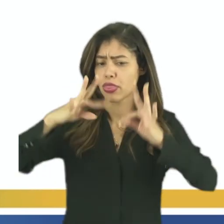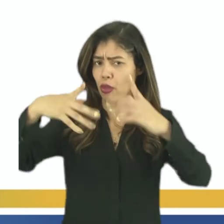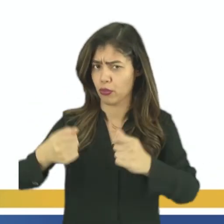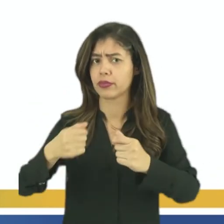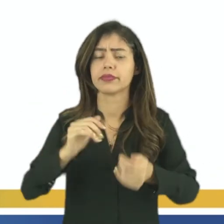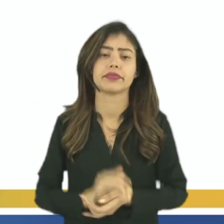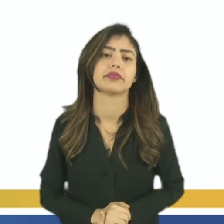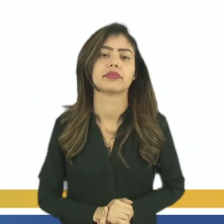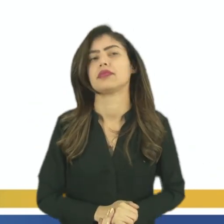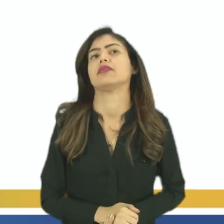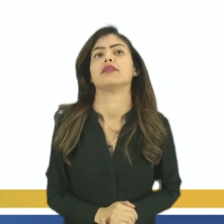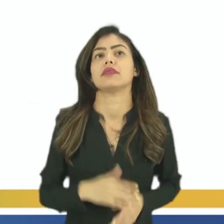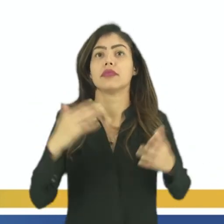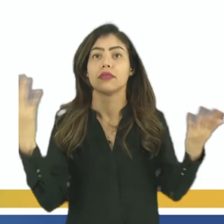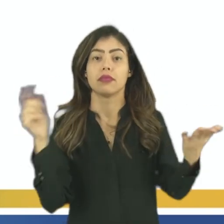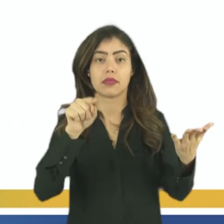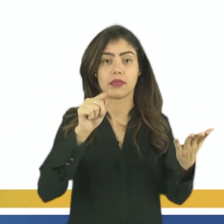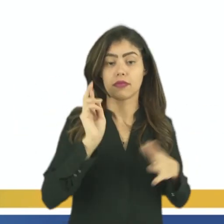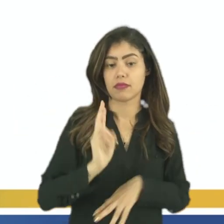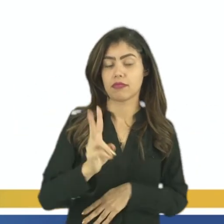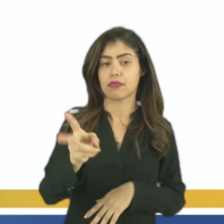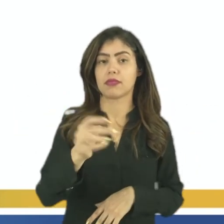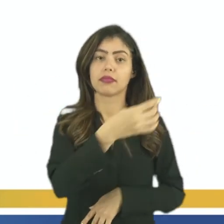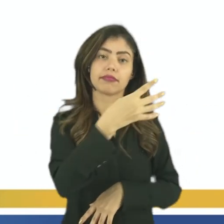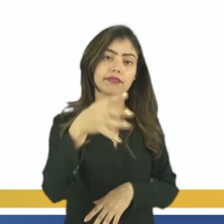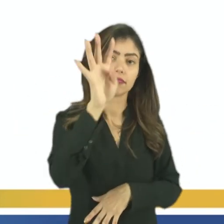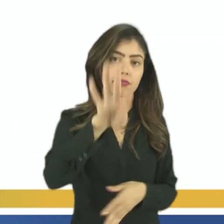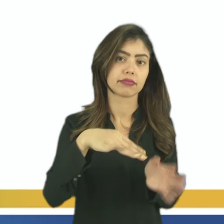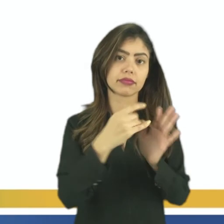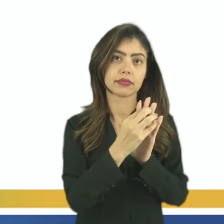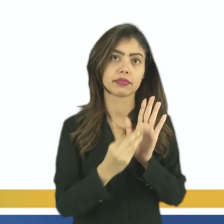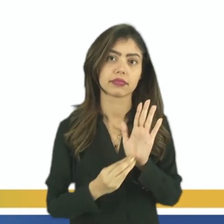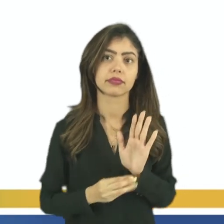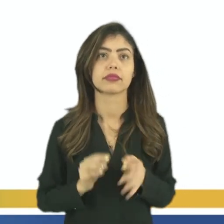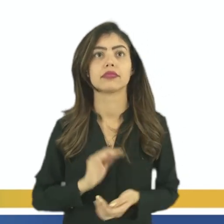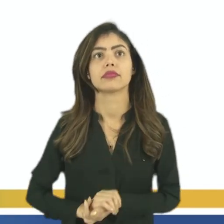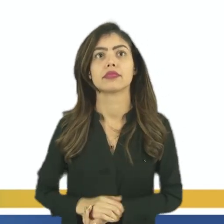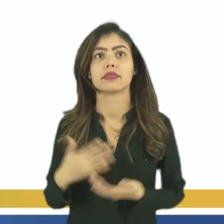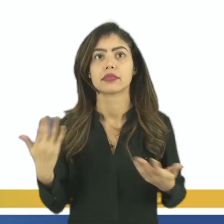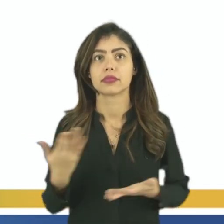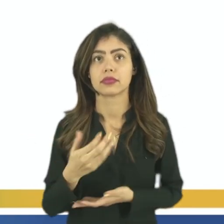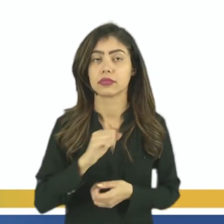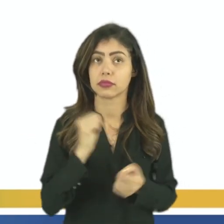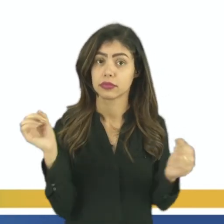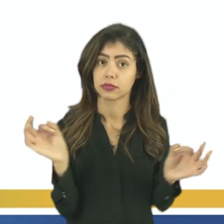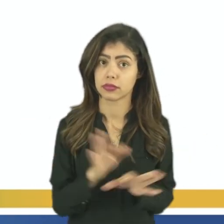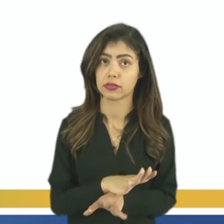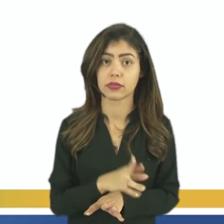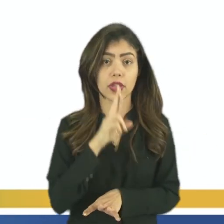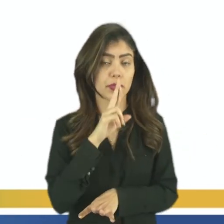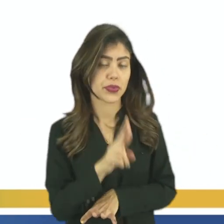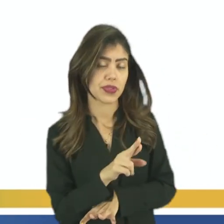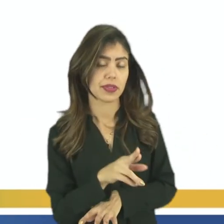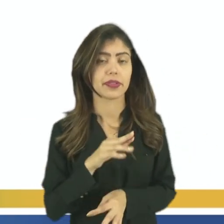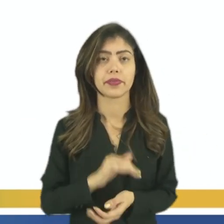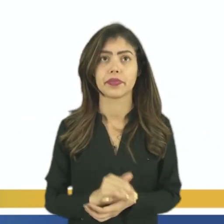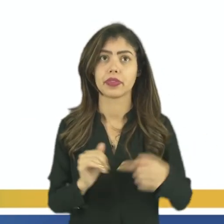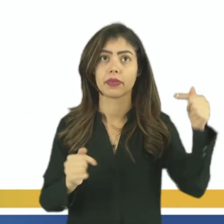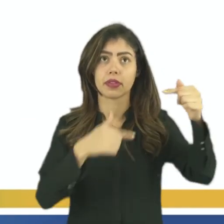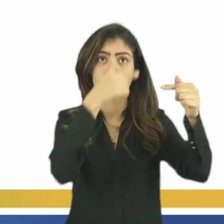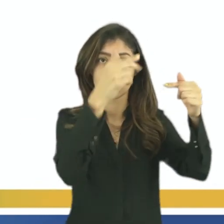todas então ó nós estamos aí com a nossa listagem feita então logo concluindo respondendo